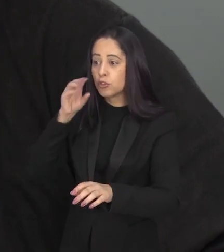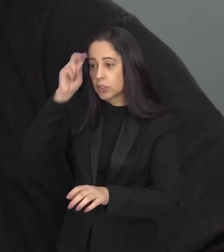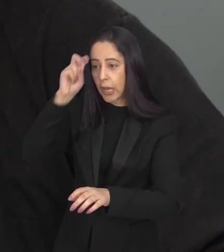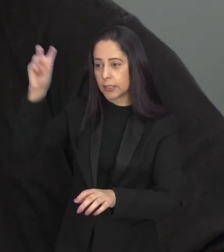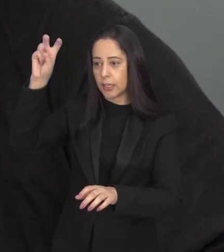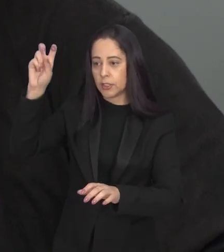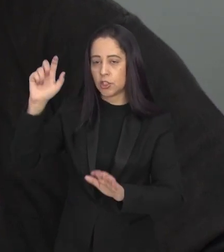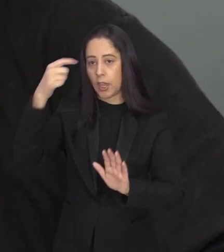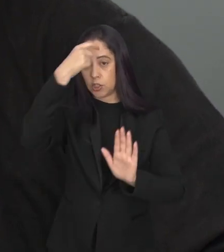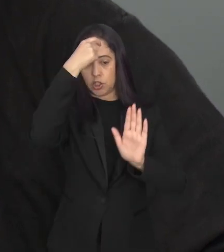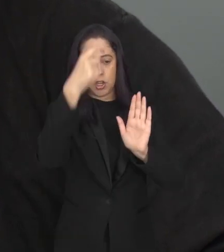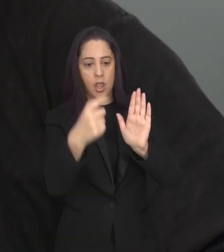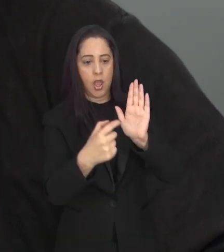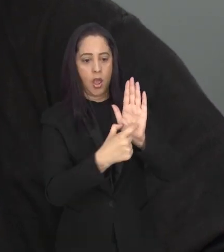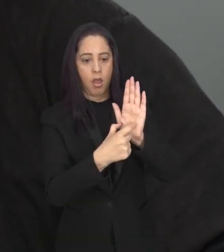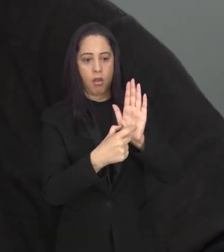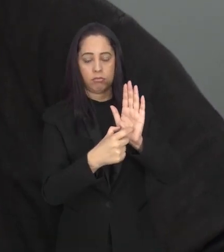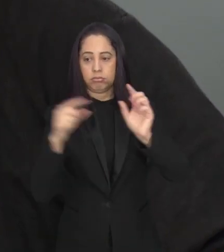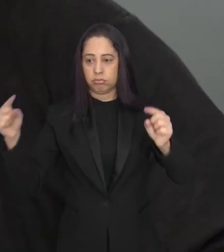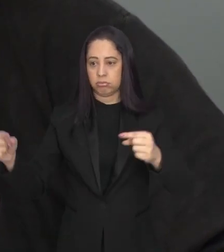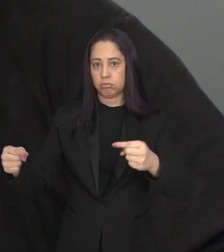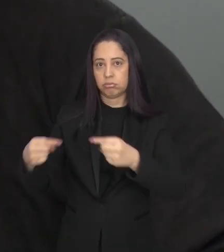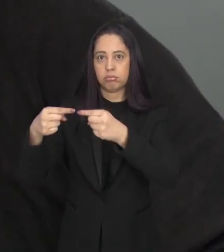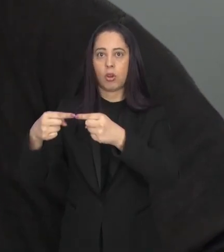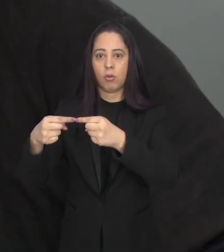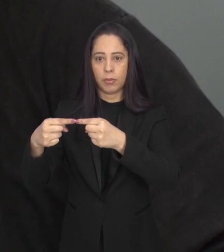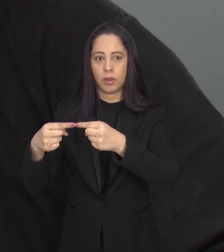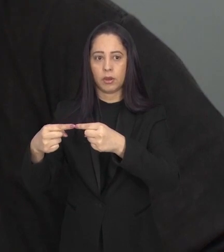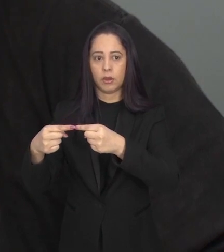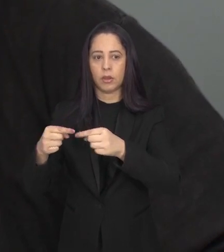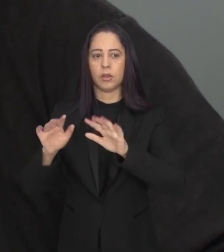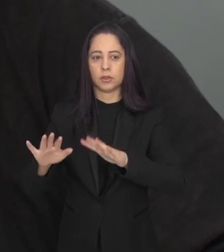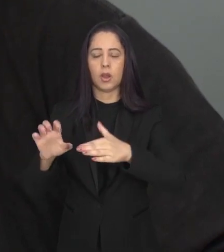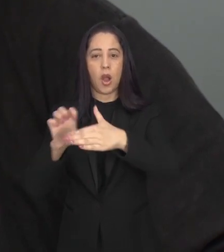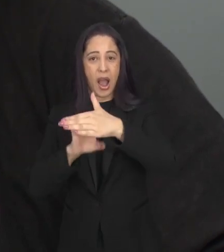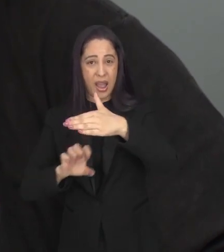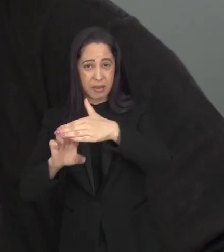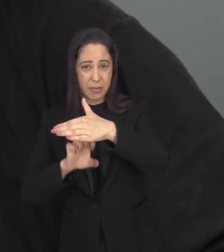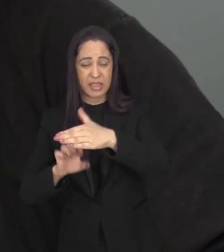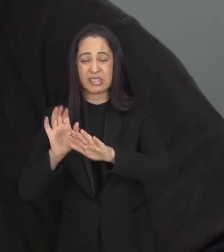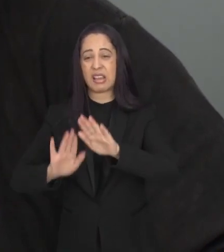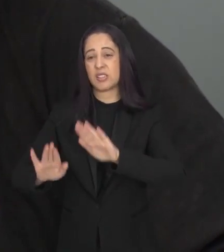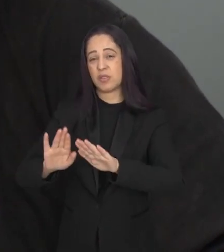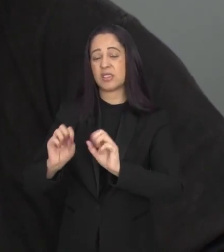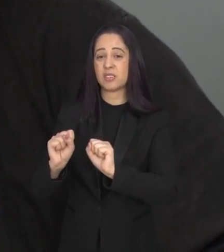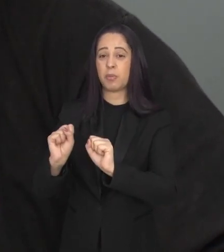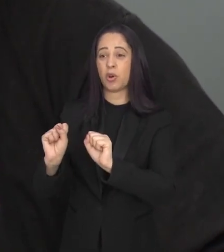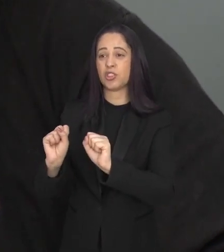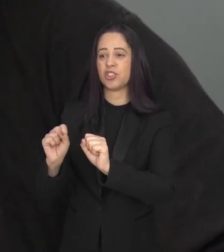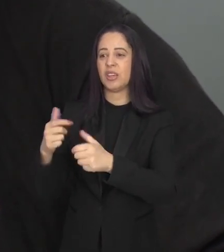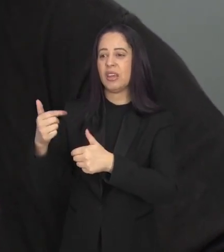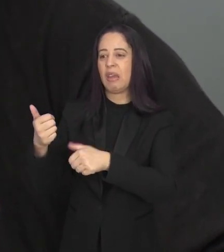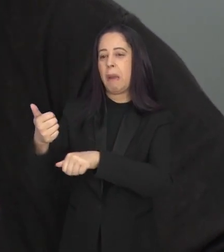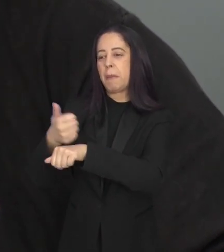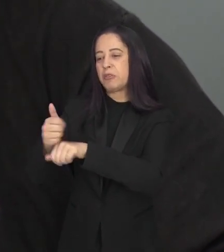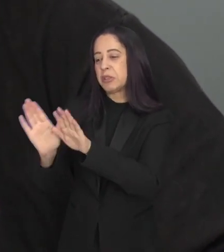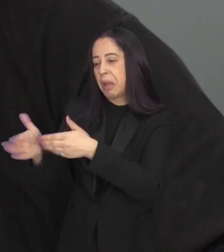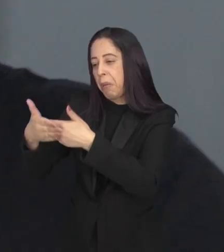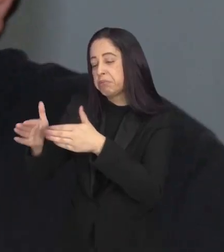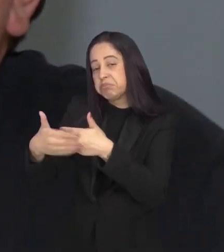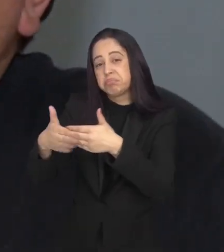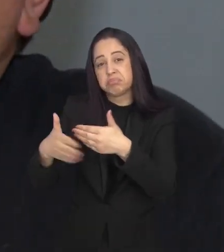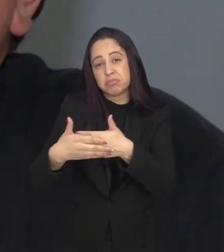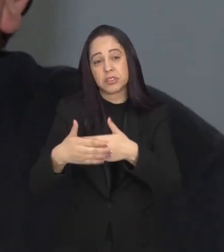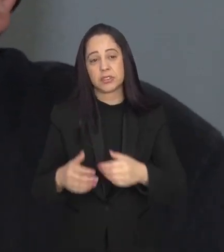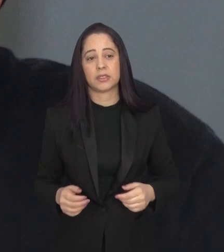ela consiga trazer bons resultados. Tudo bem pensar, as grandes empresas vão conseguir fazer isso rapidamente e eliminar alguns cargos. Mas vão se criar outras